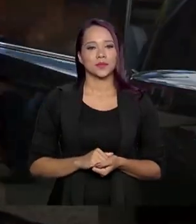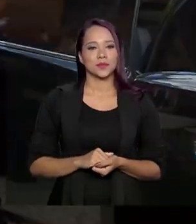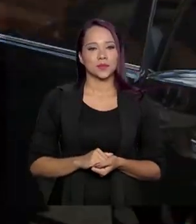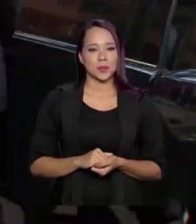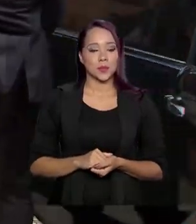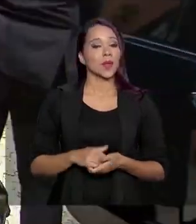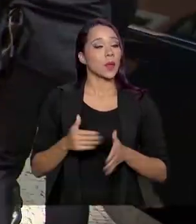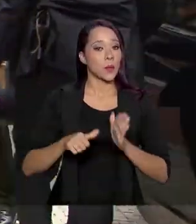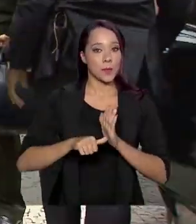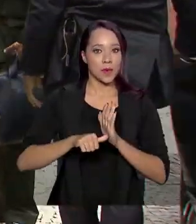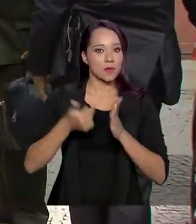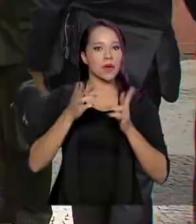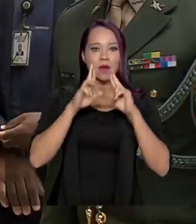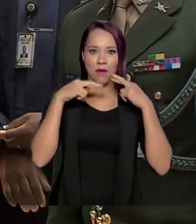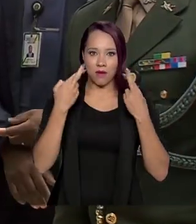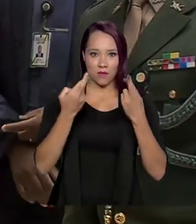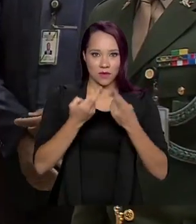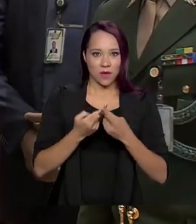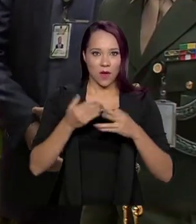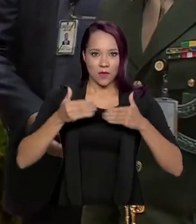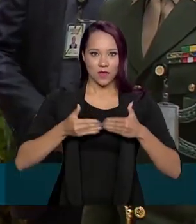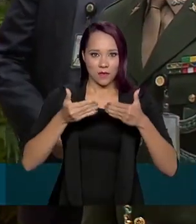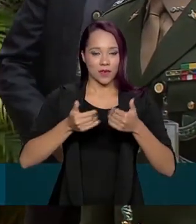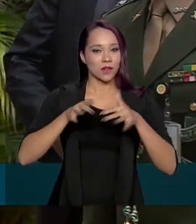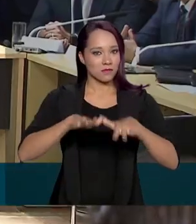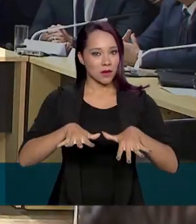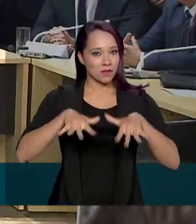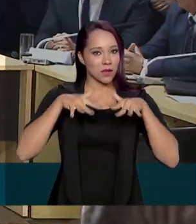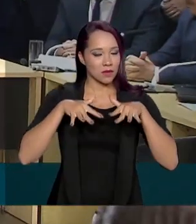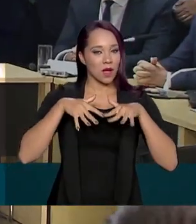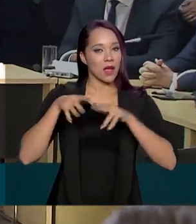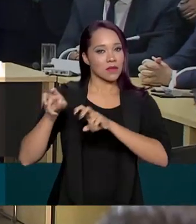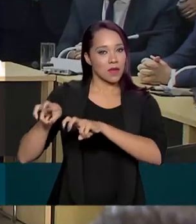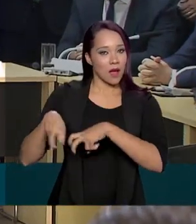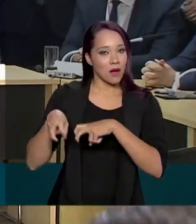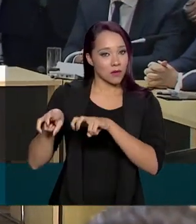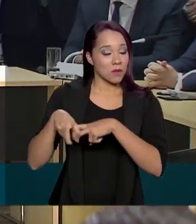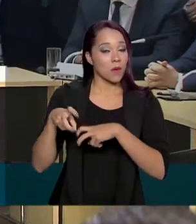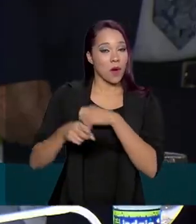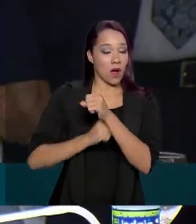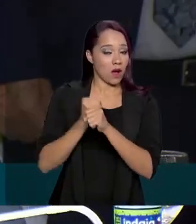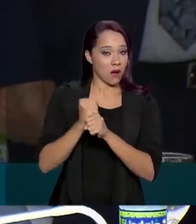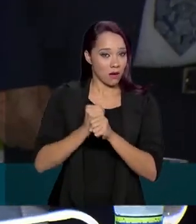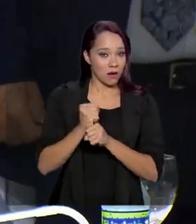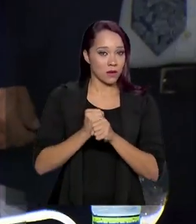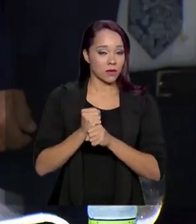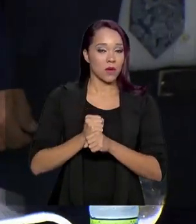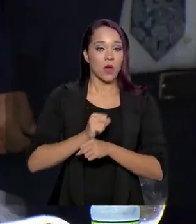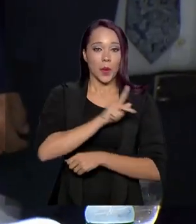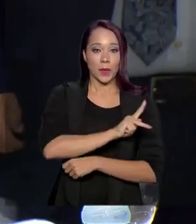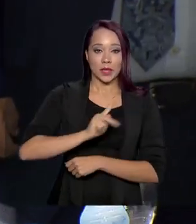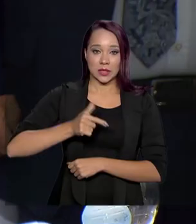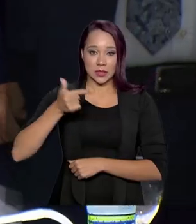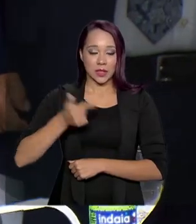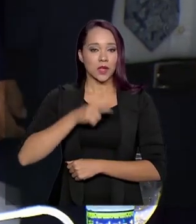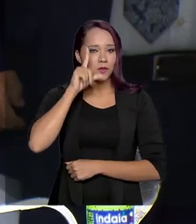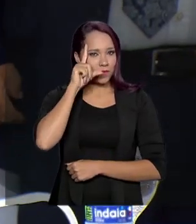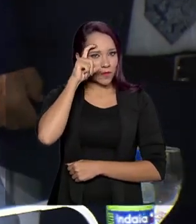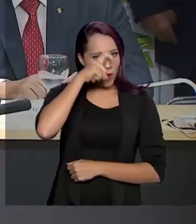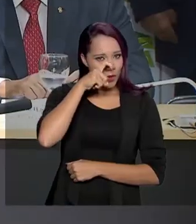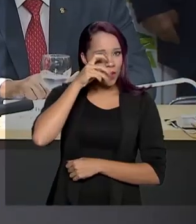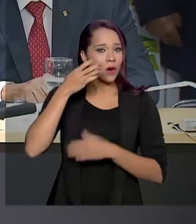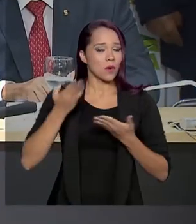Foi a primeira reunião da Frente Parlamentar da Agropecuária este ano. O vice-presidente Hamilton